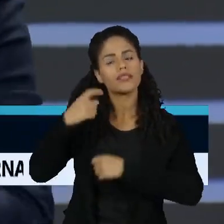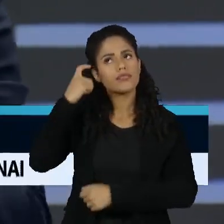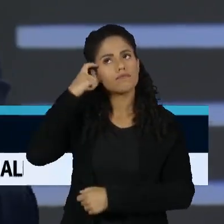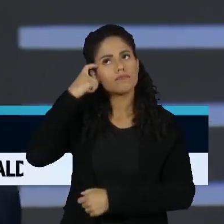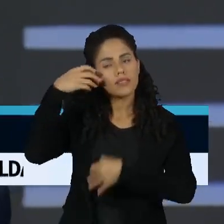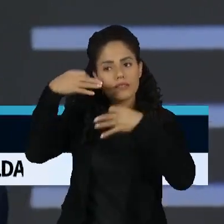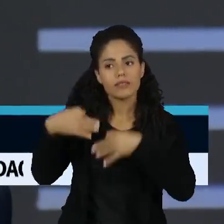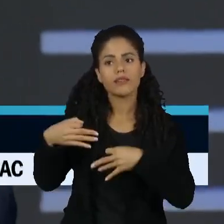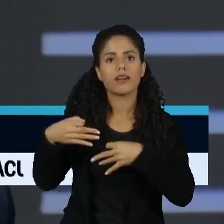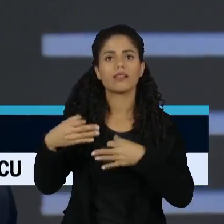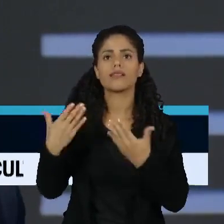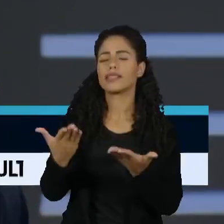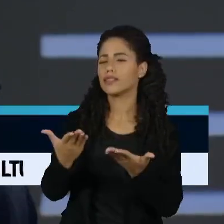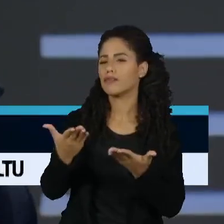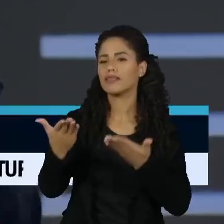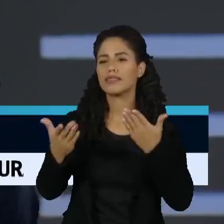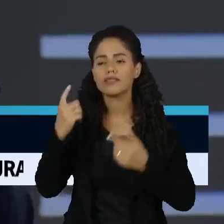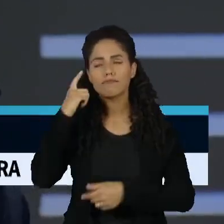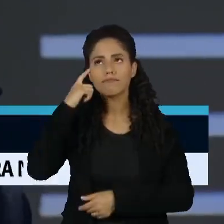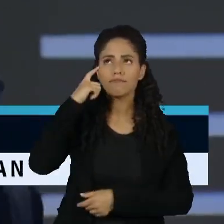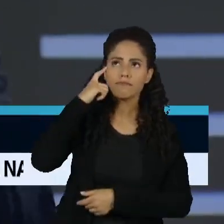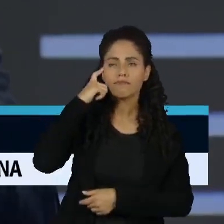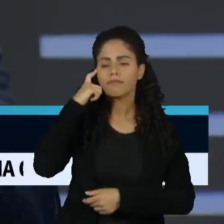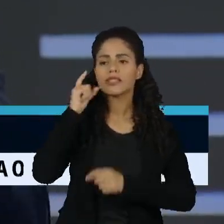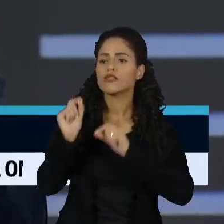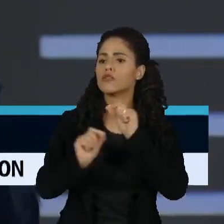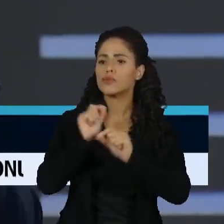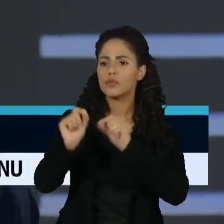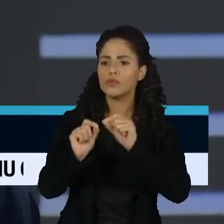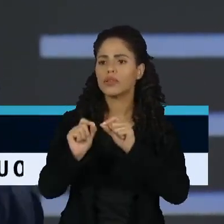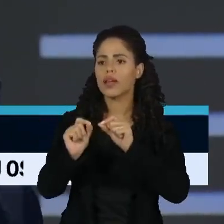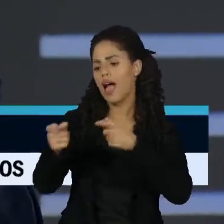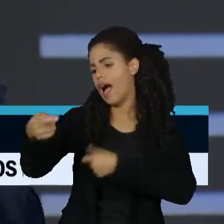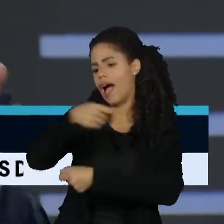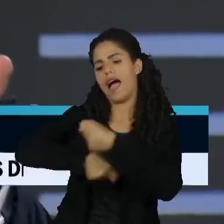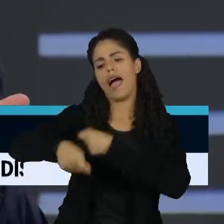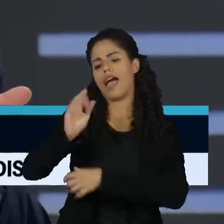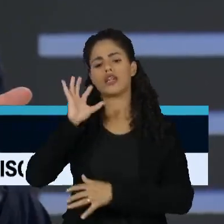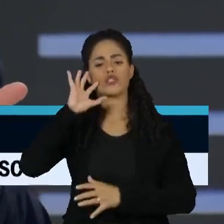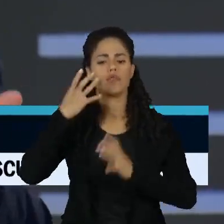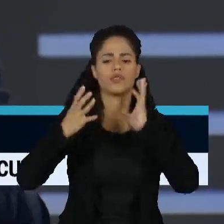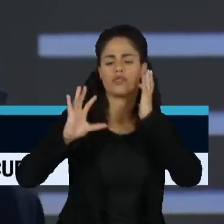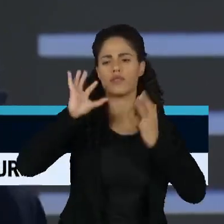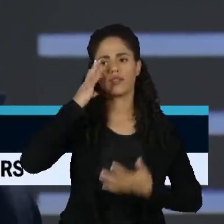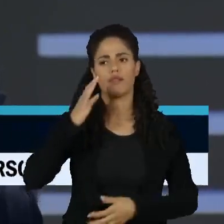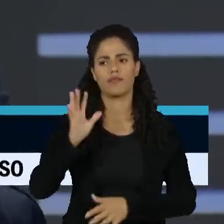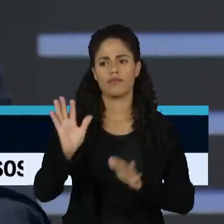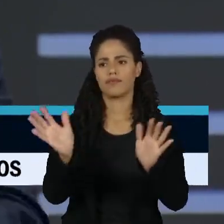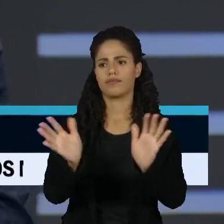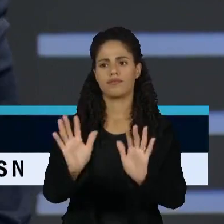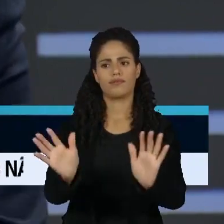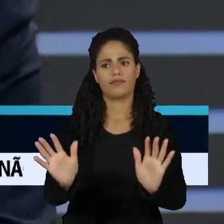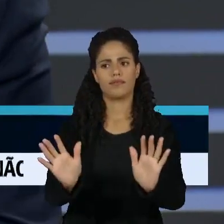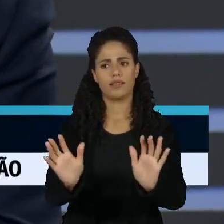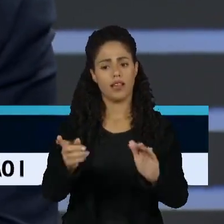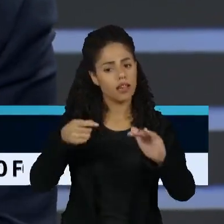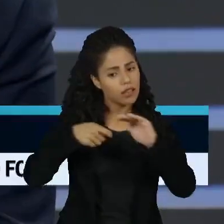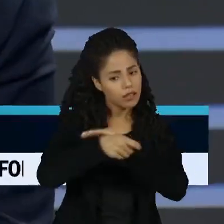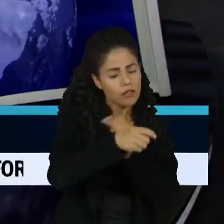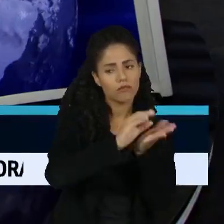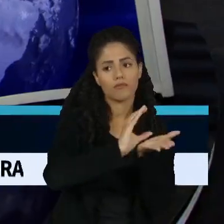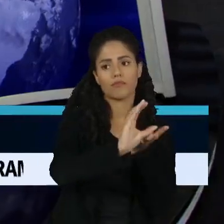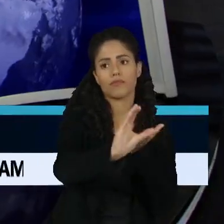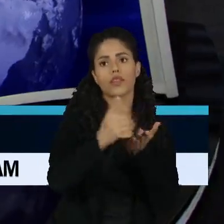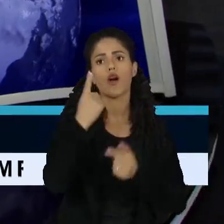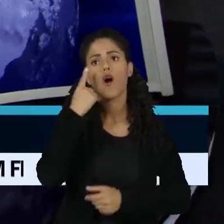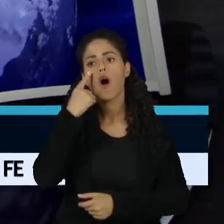cabeça. Essa falsa questão liberal de que o mercado vai resolver tudo, isso é falso. Os grandes fundos de investimento